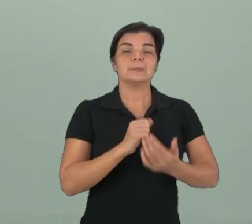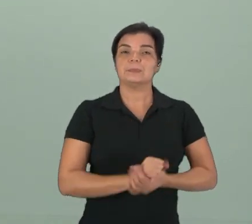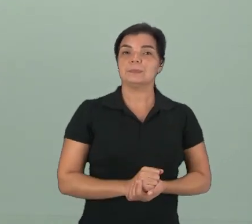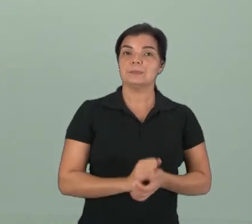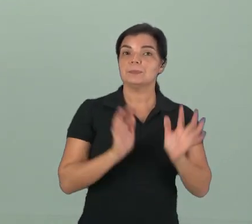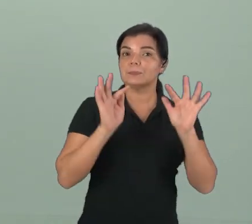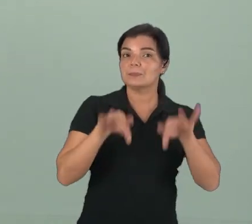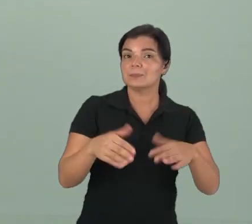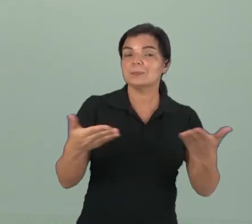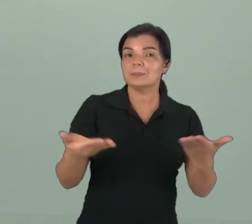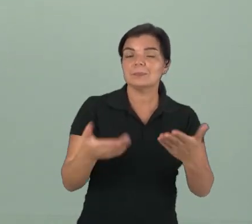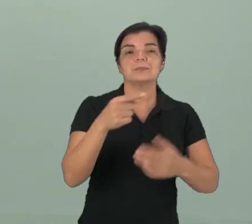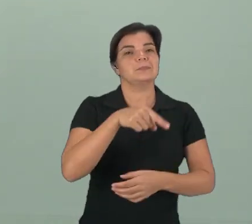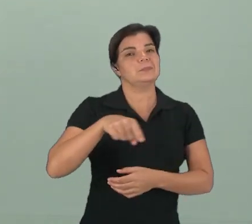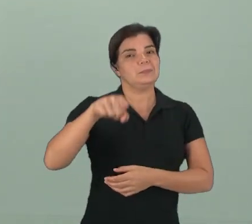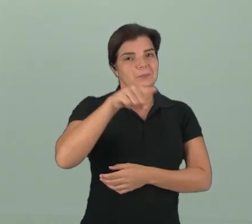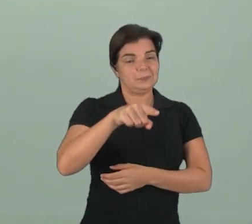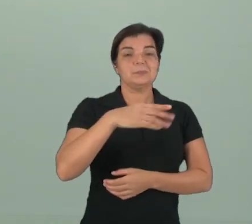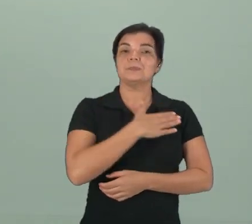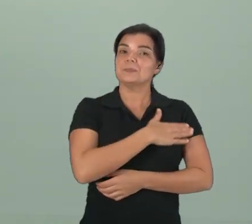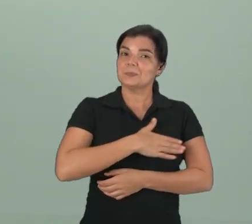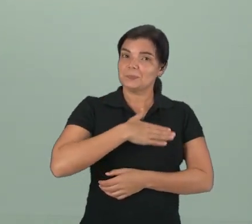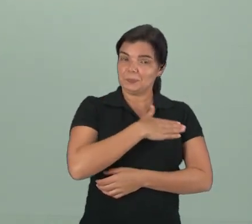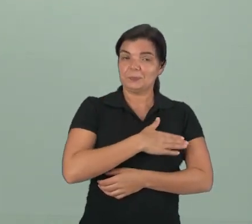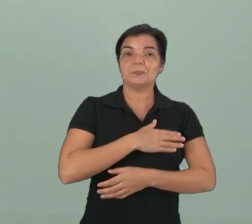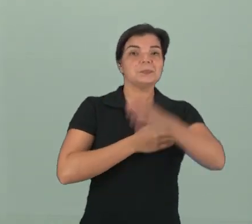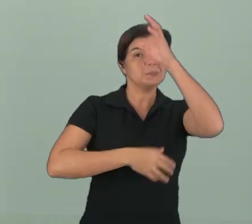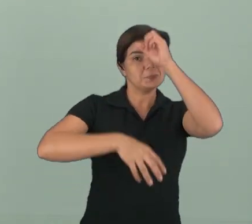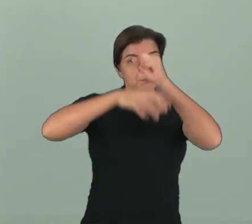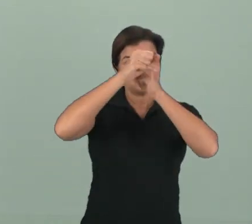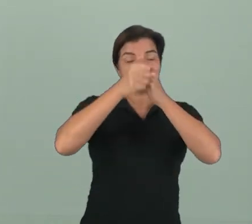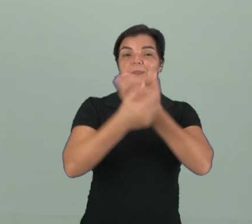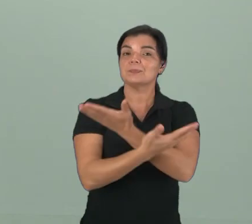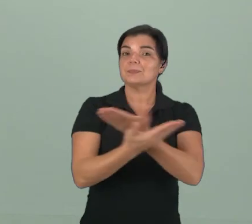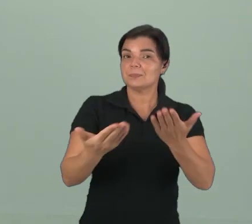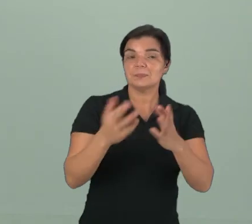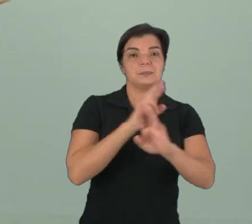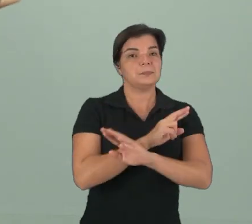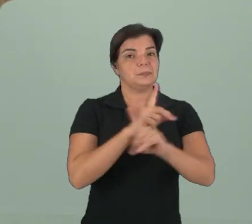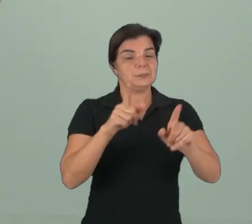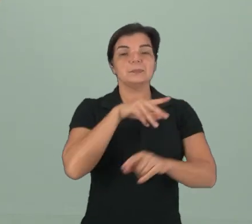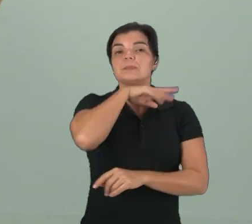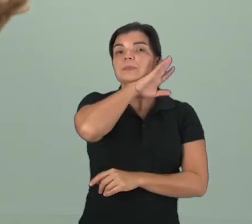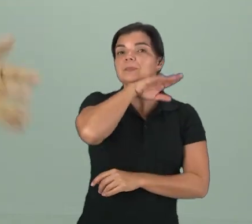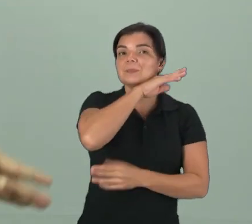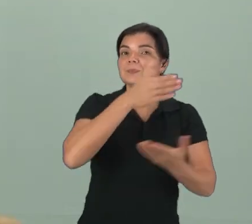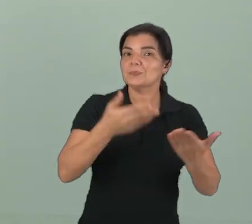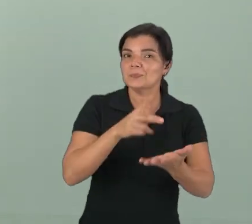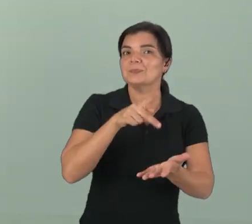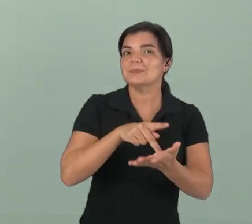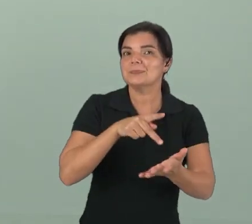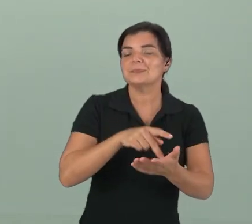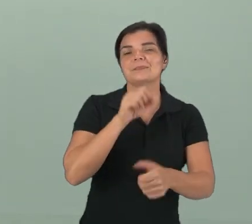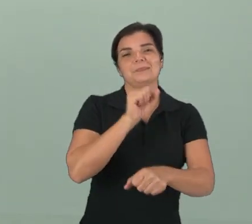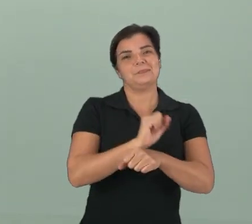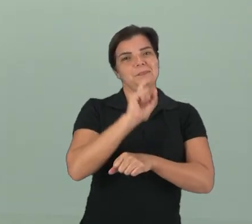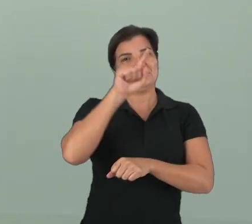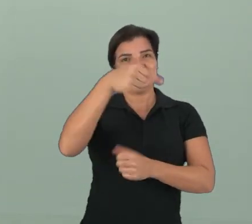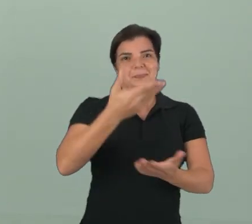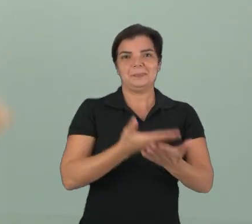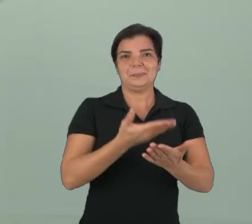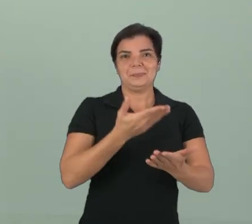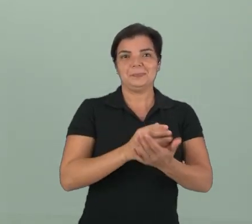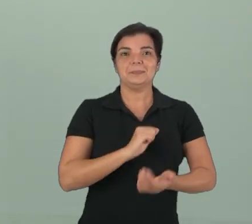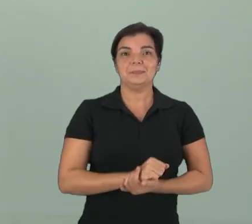está acabando aqui. Espero que vocês tenham gostado, tenham aprendido, trouxe para vocês diferentes animais hoje, não é mesmo? E eu te espero na nossa